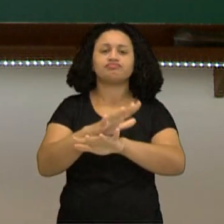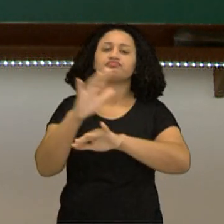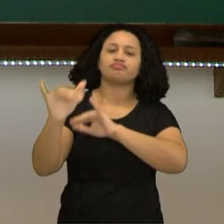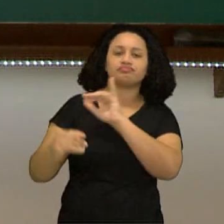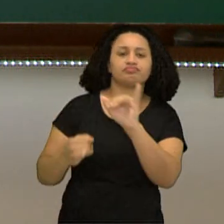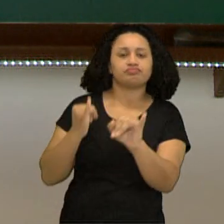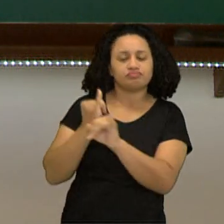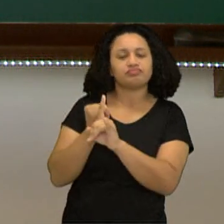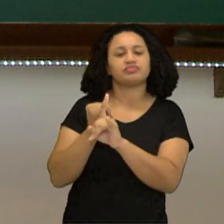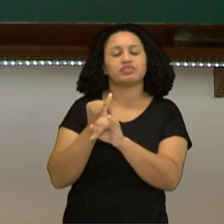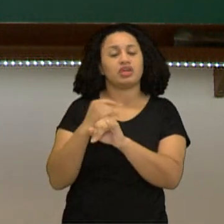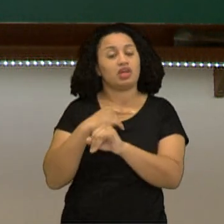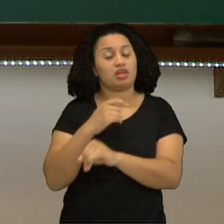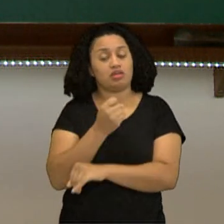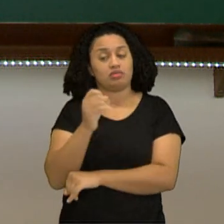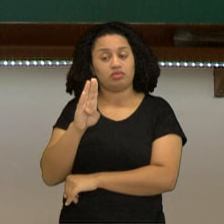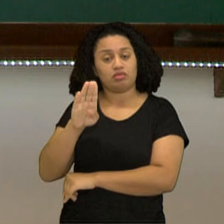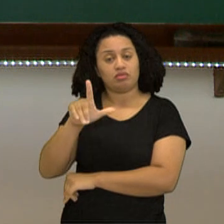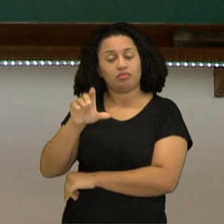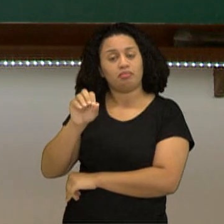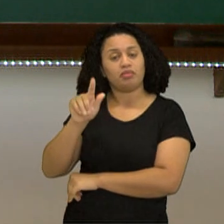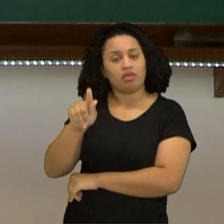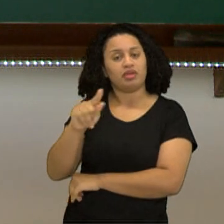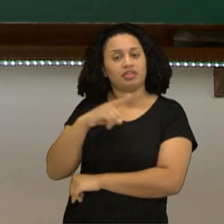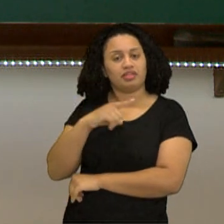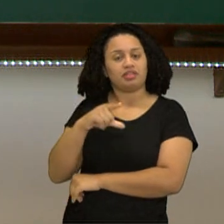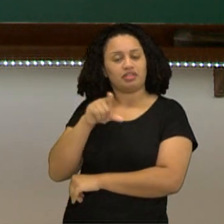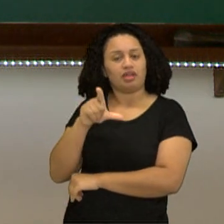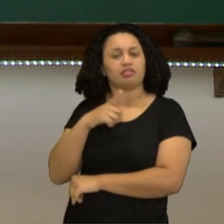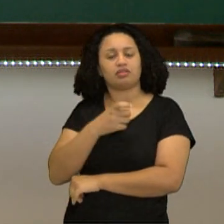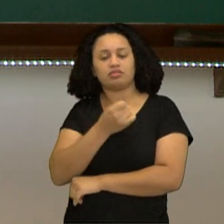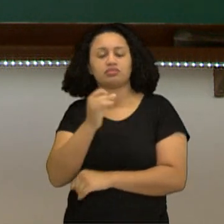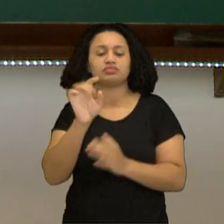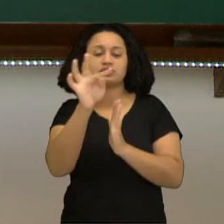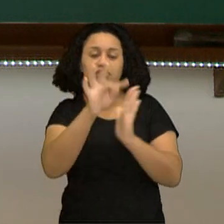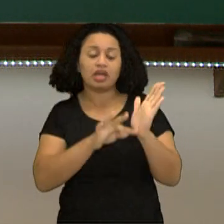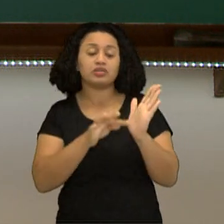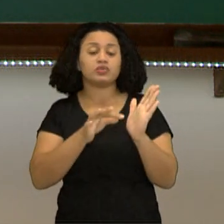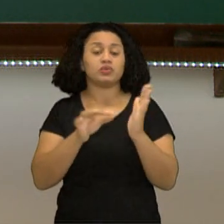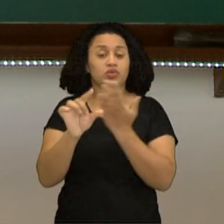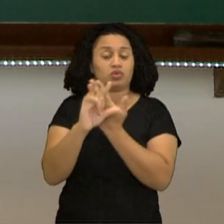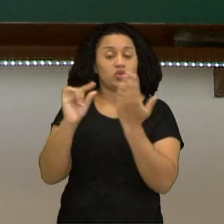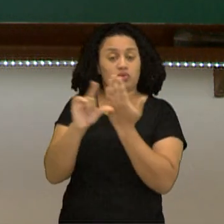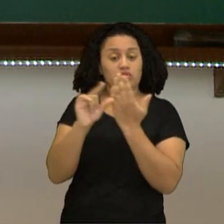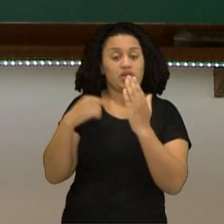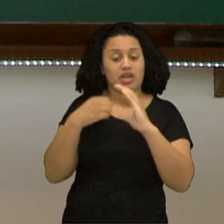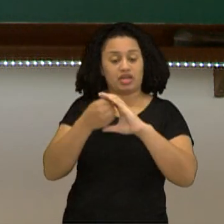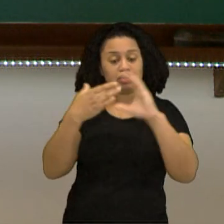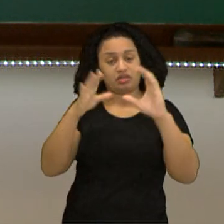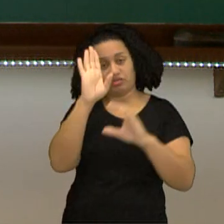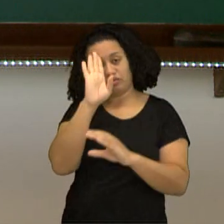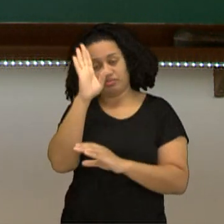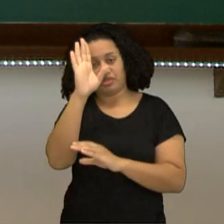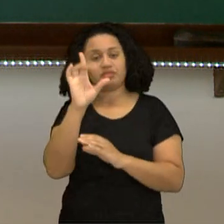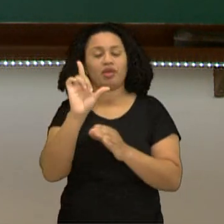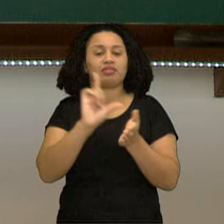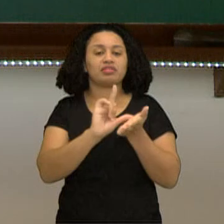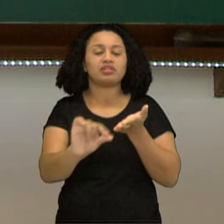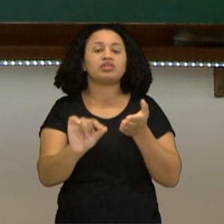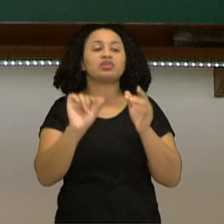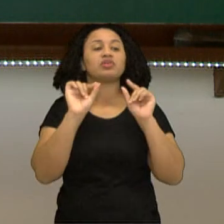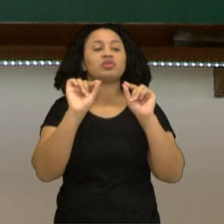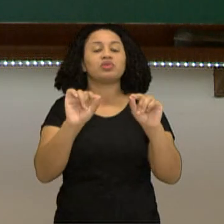internet, blogs. Então, são textos onde o autor, a característica principal de um artigo de